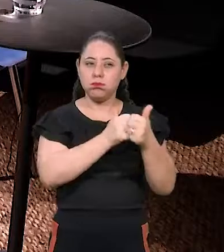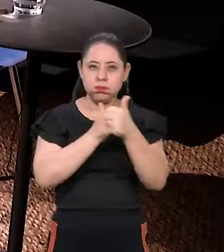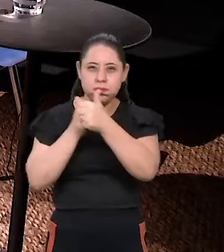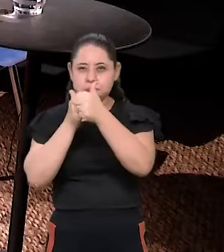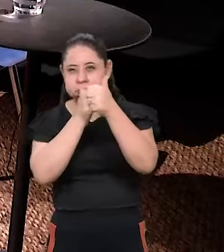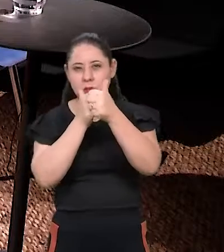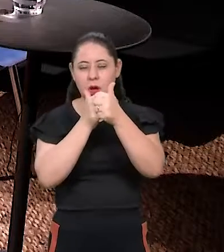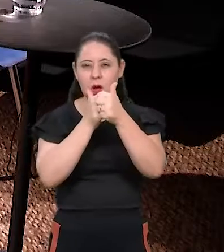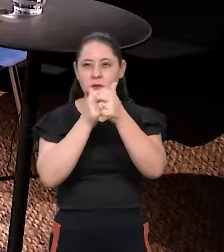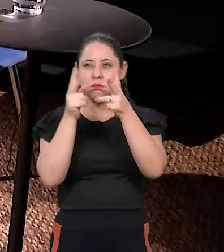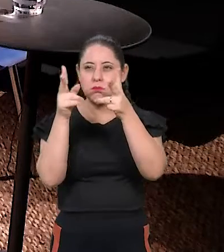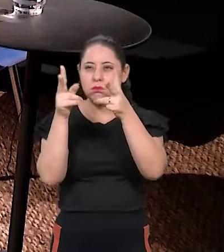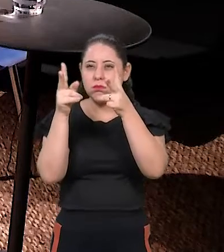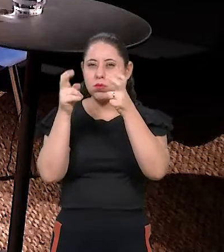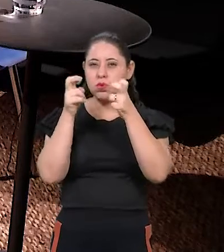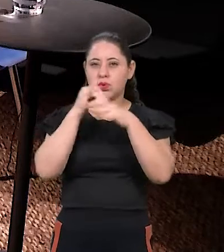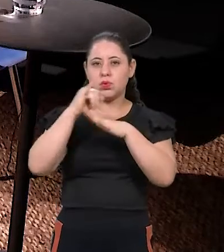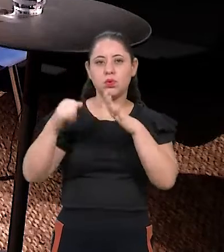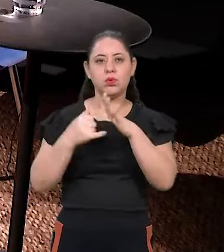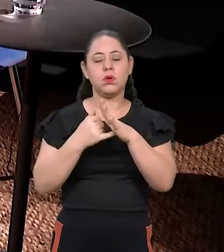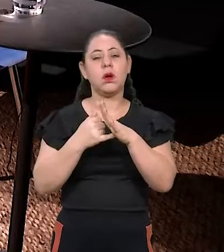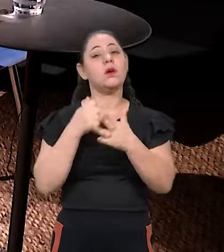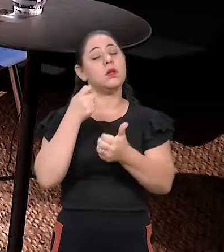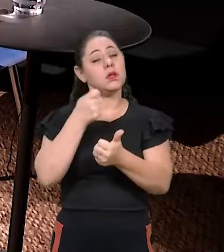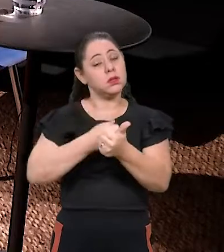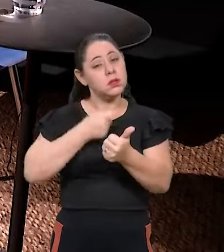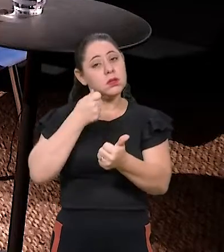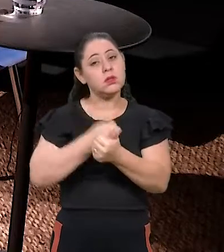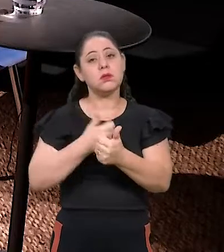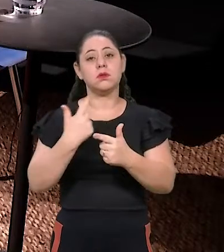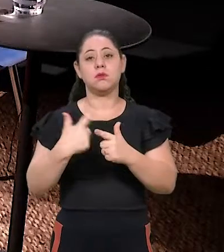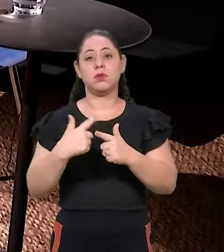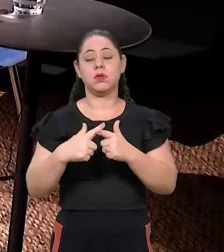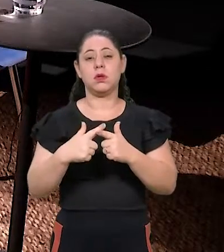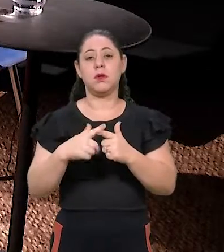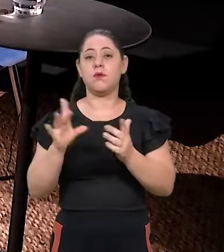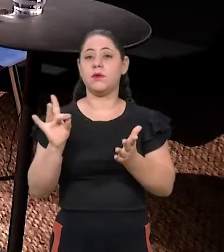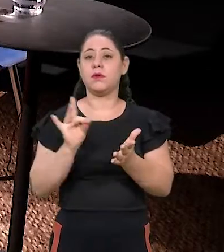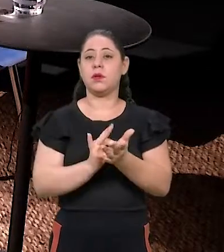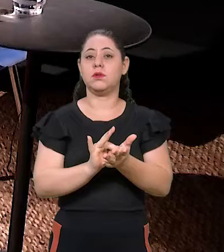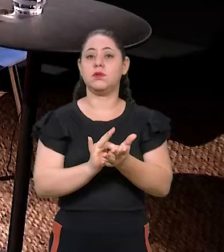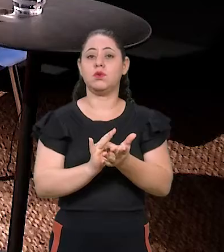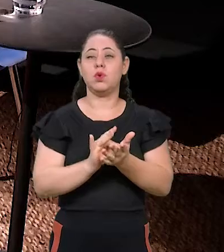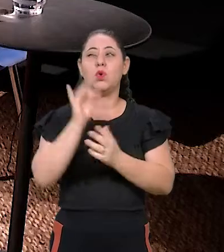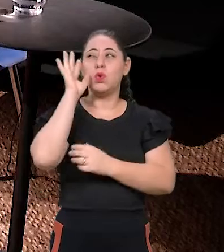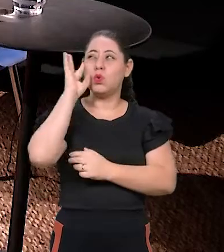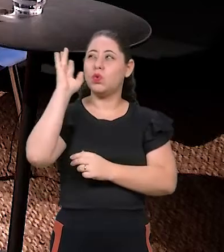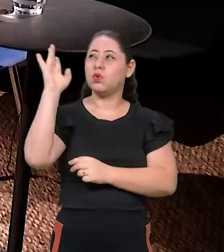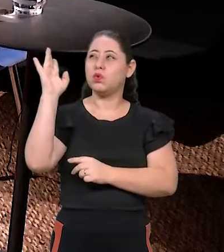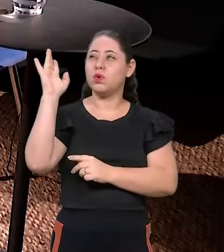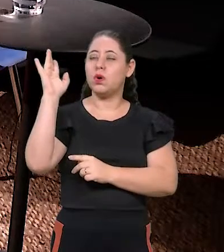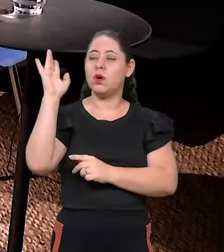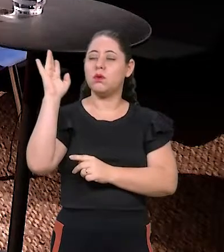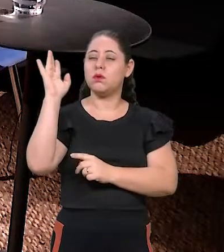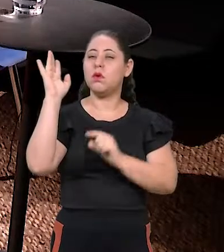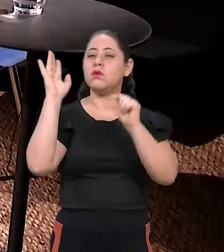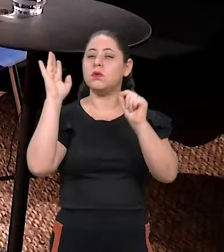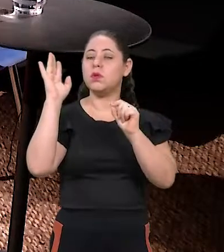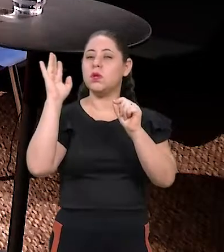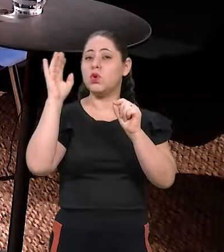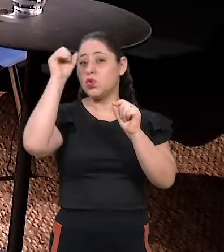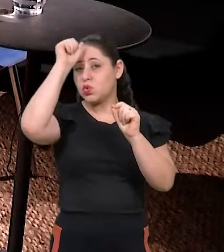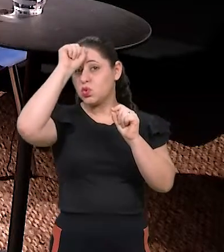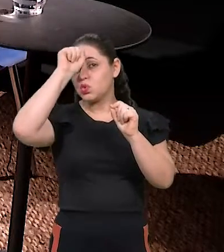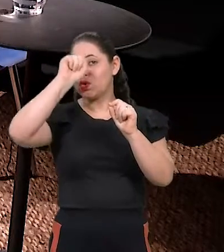conseguir acompanhar o que a instituição te exige, né? Porque, na verdade, o nosso sonho